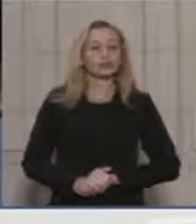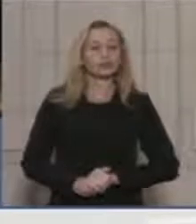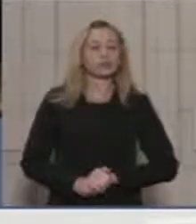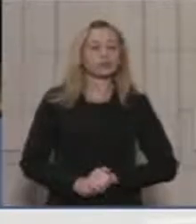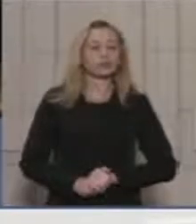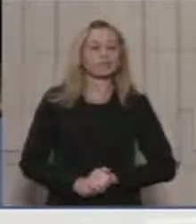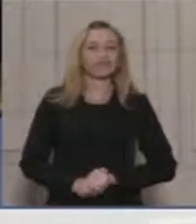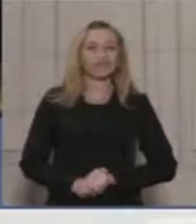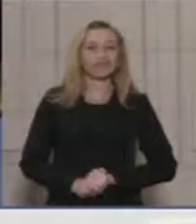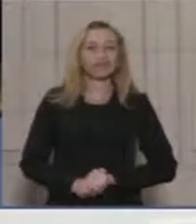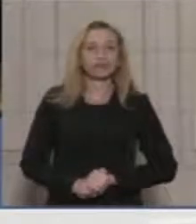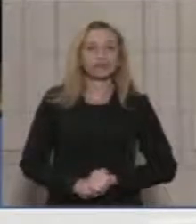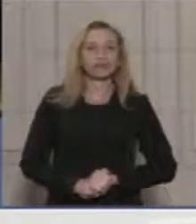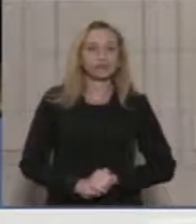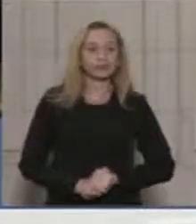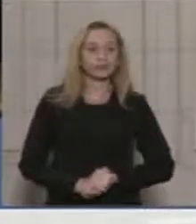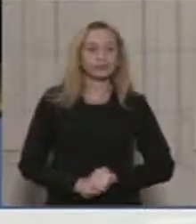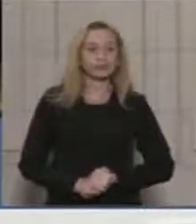realmente